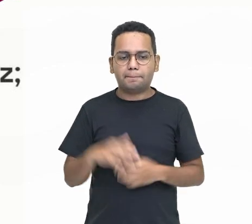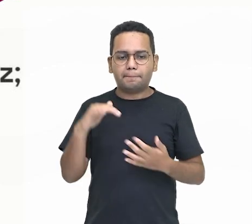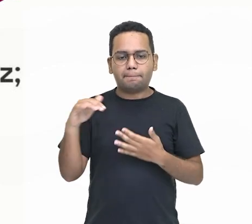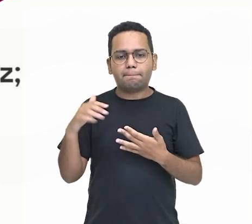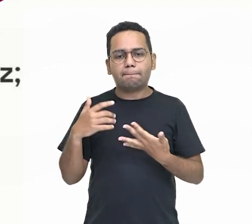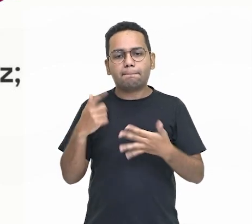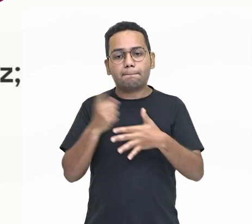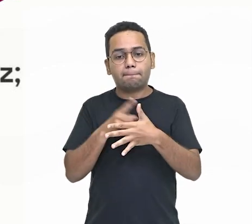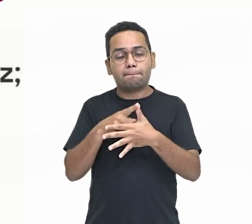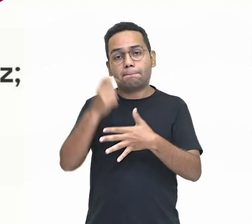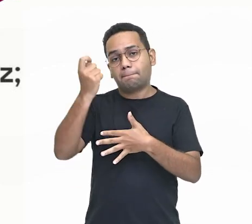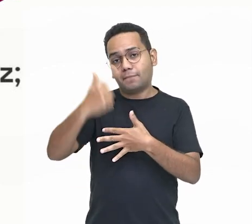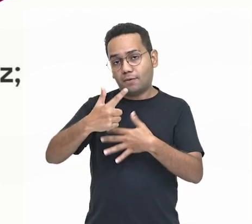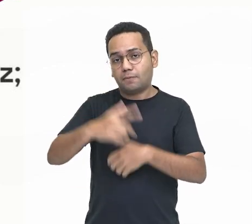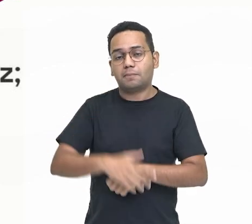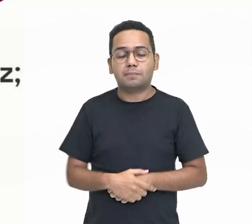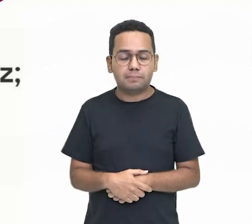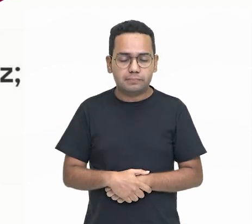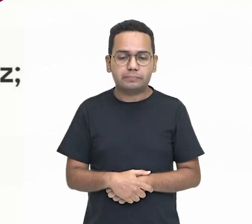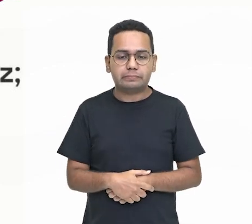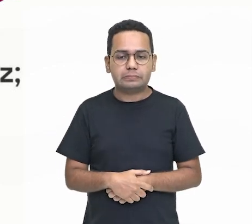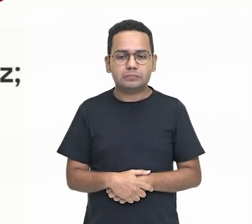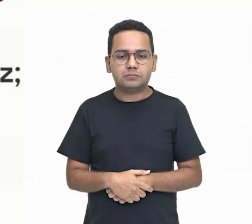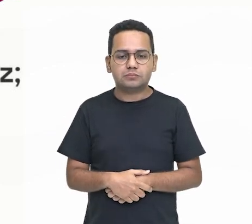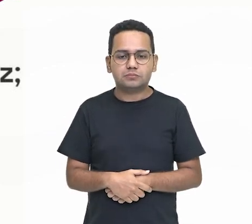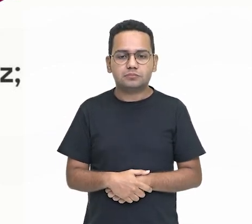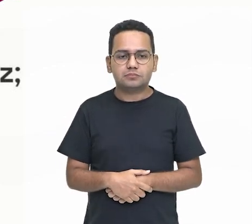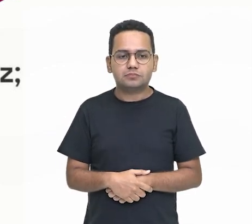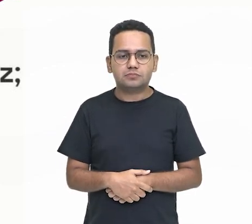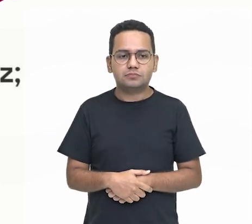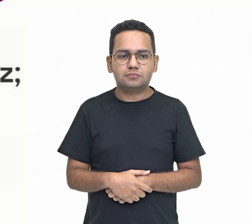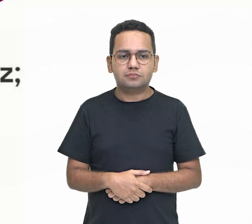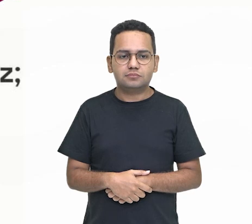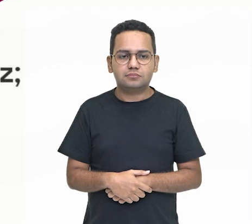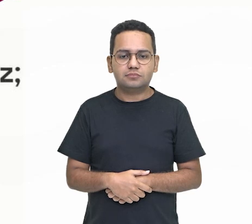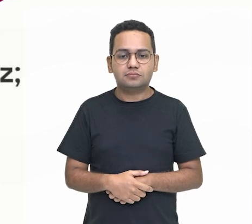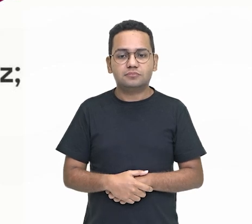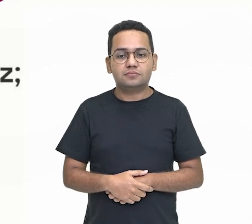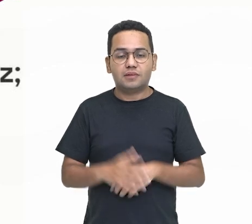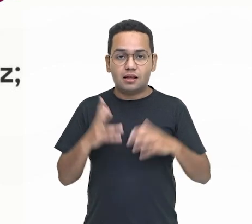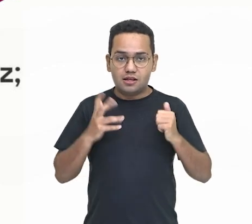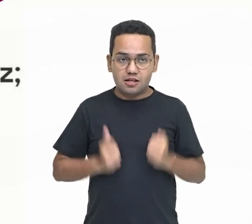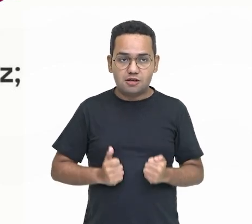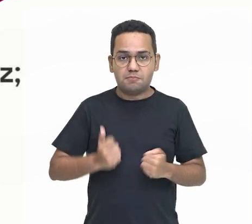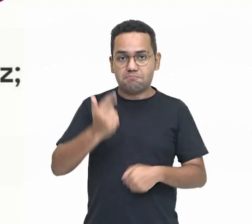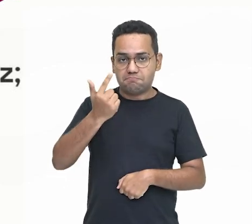energia luminosa, você tem aí você tem ser uma energia